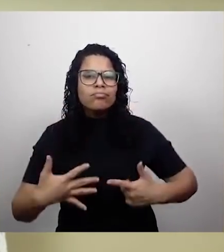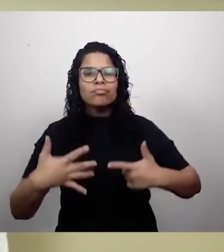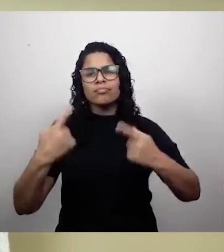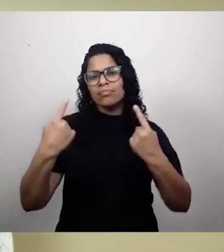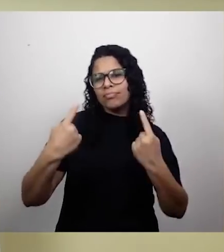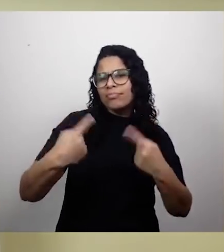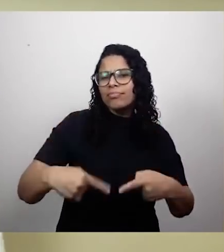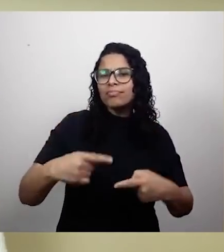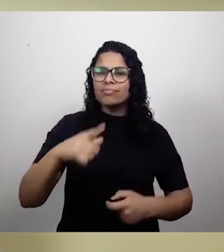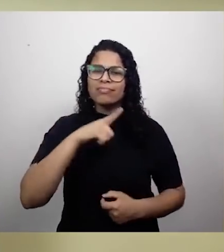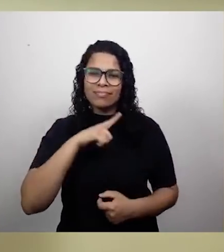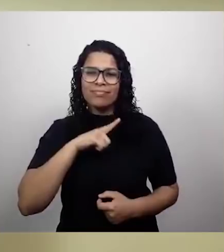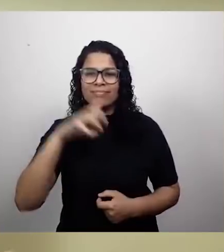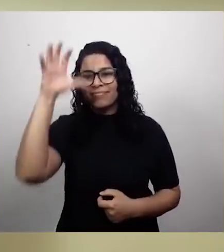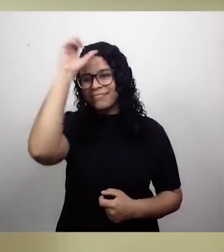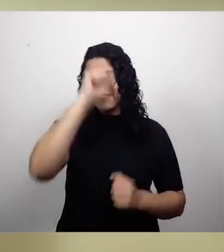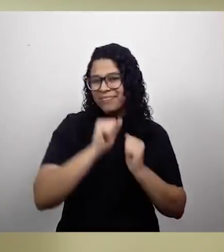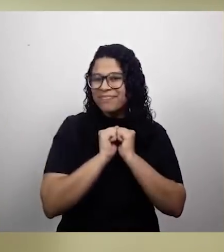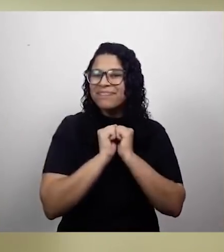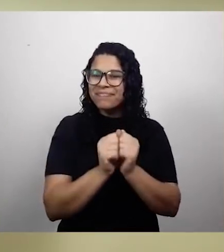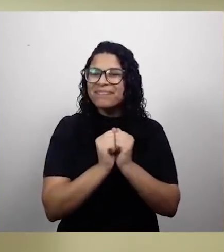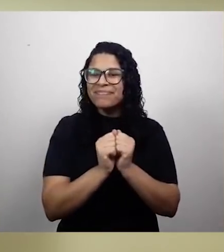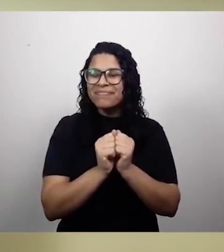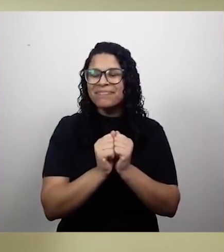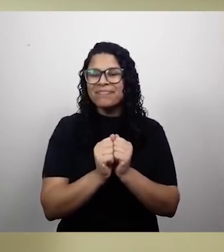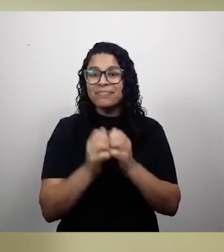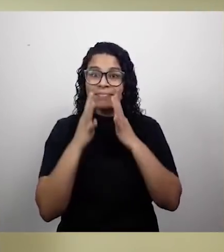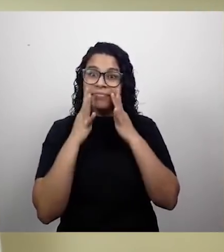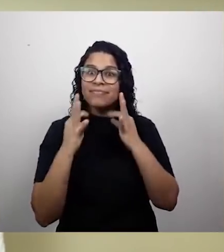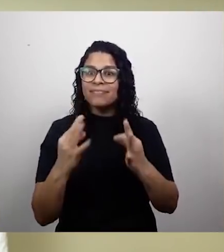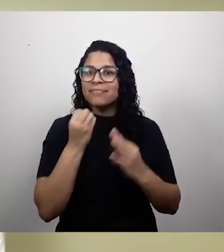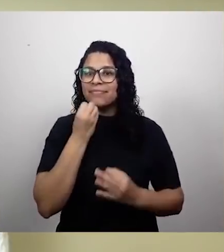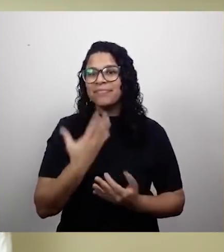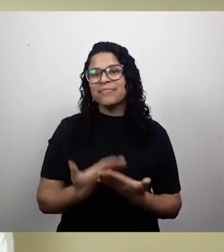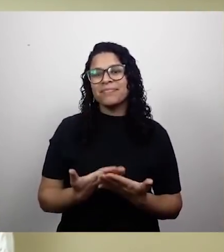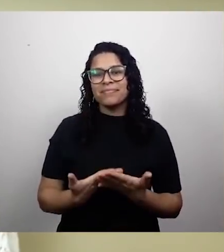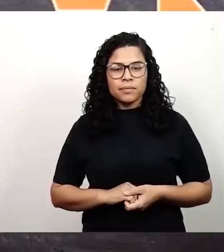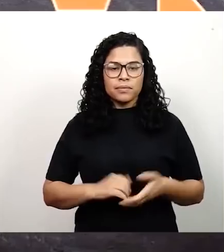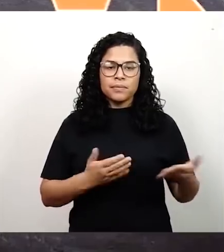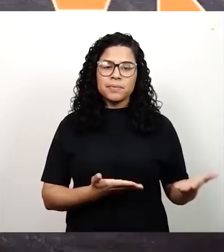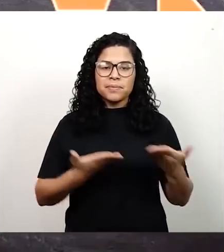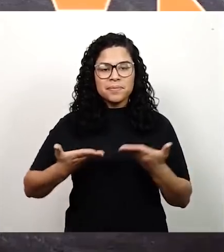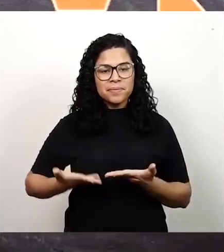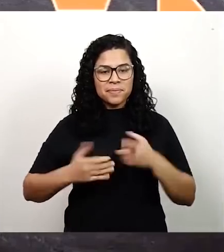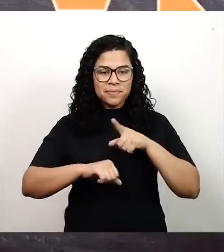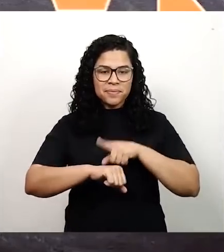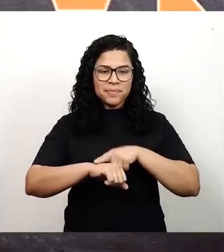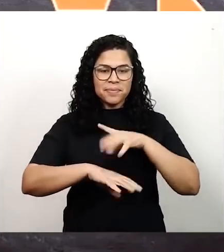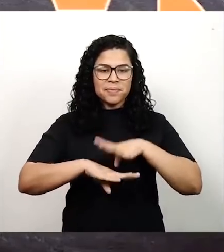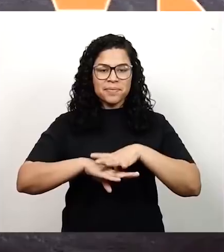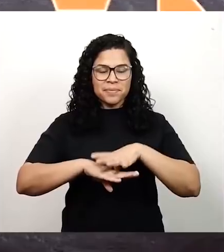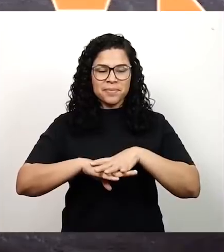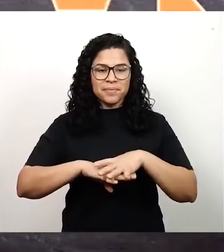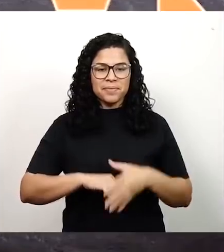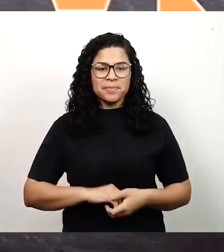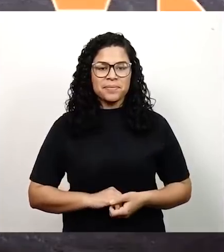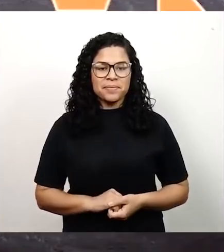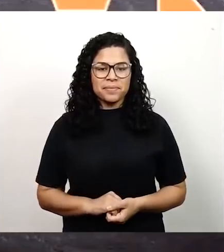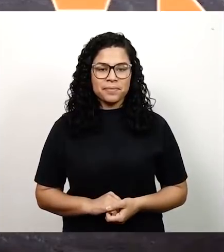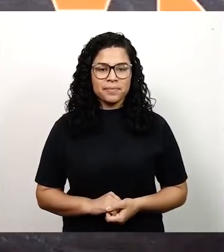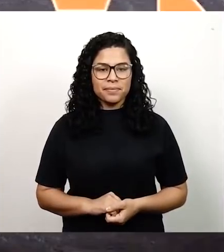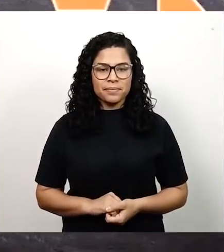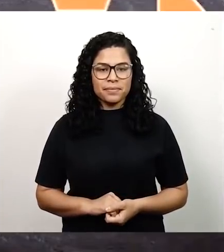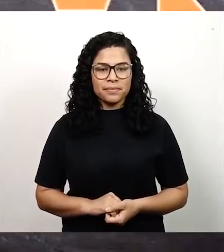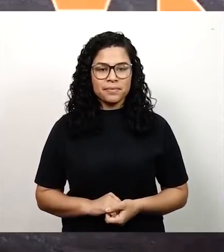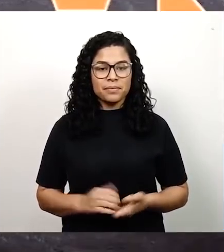e desafios para aprendermos juntos. Tenham muita atenção e boa aula! Bem-vindos a mais uma hora da